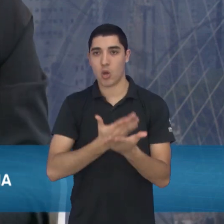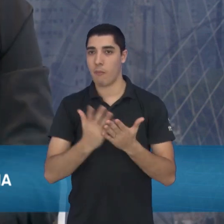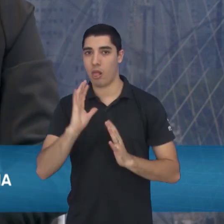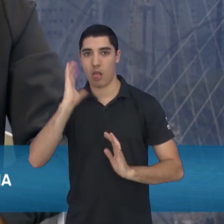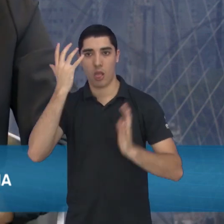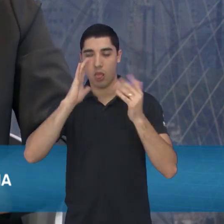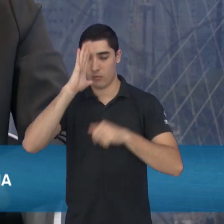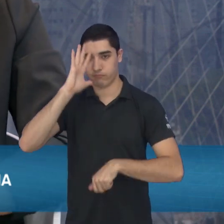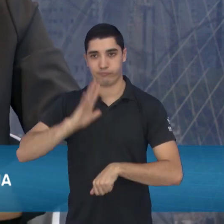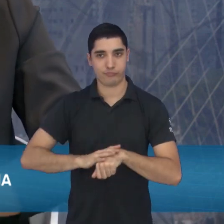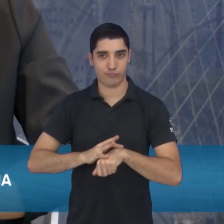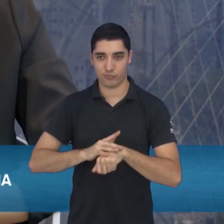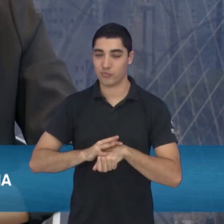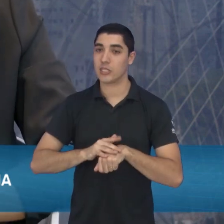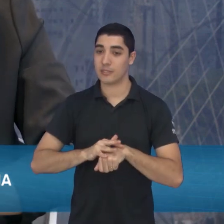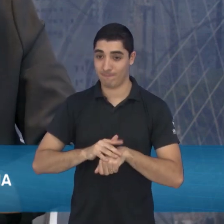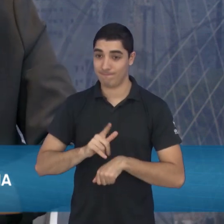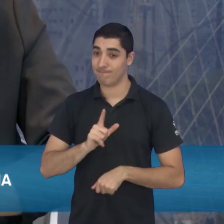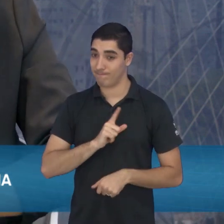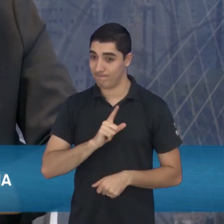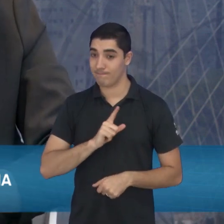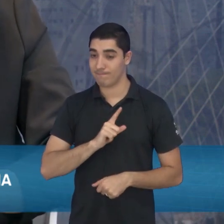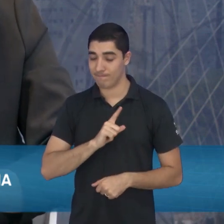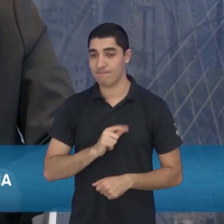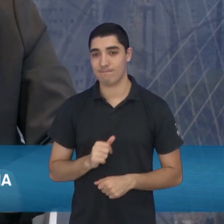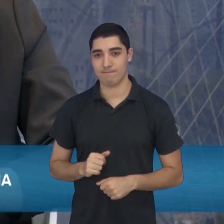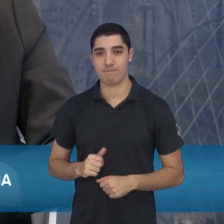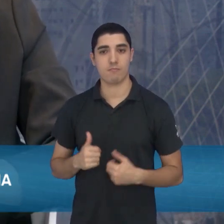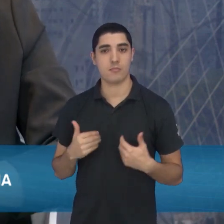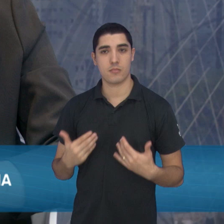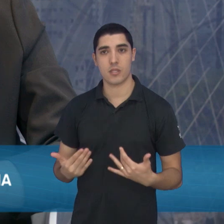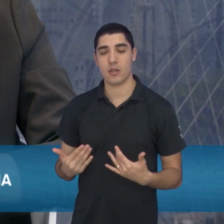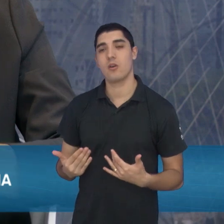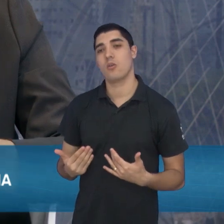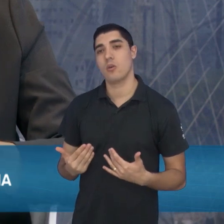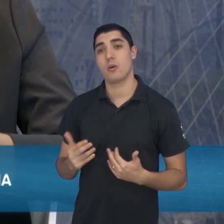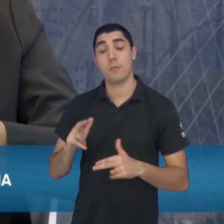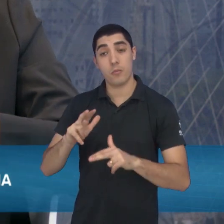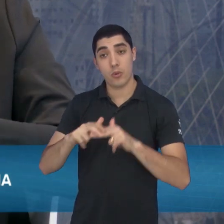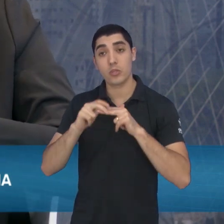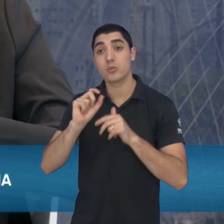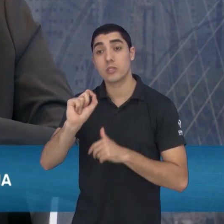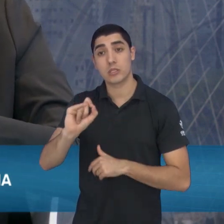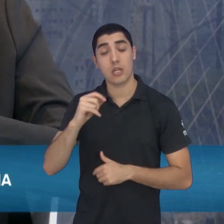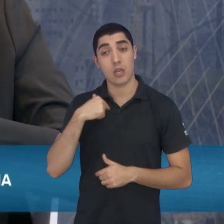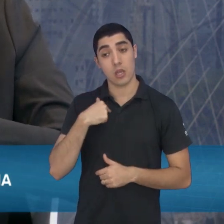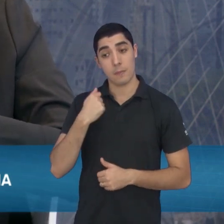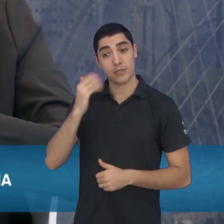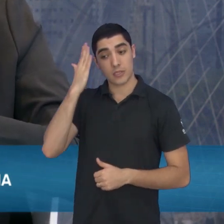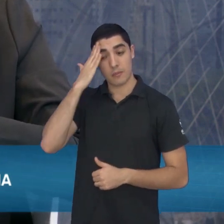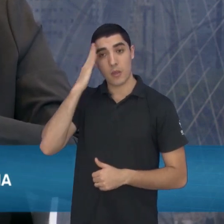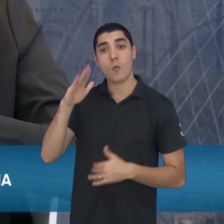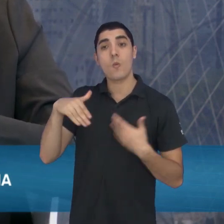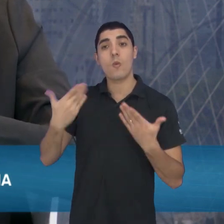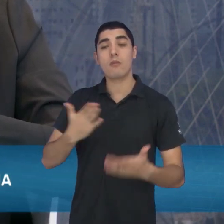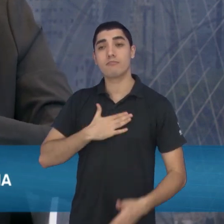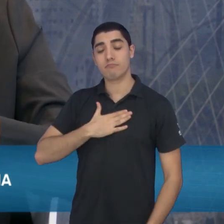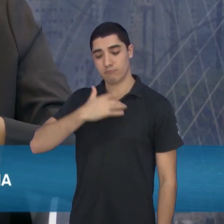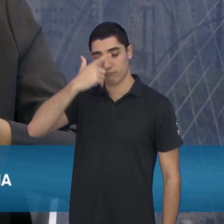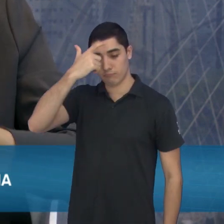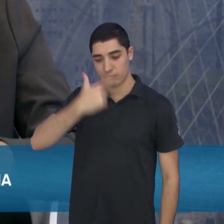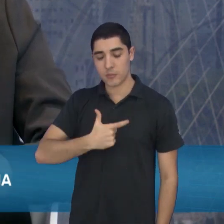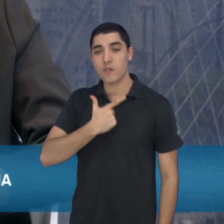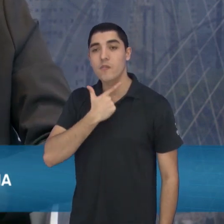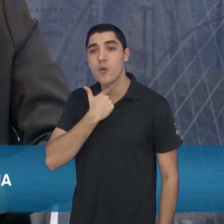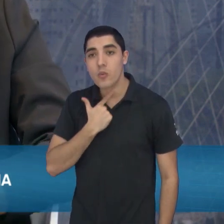né? Isso é fato, assim. Então, se eu não conheço qual é o meu desejo real, eu não consigo